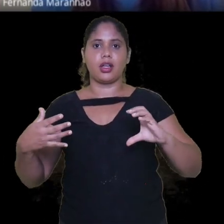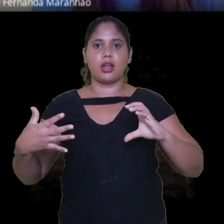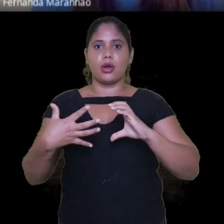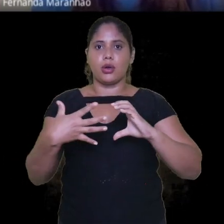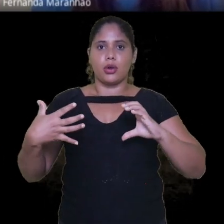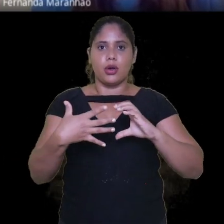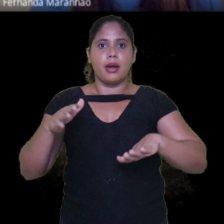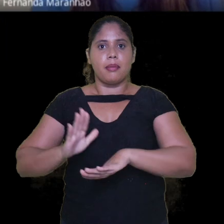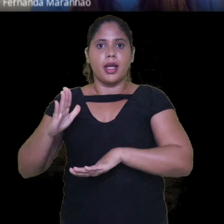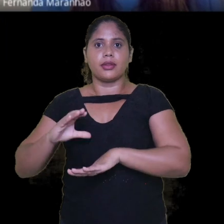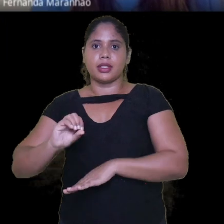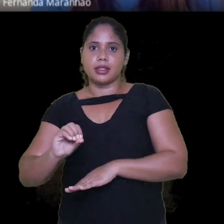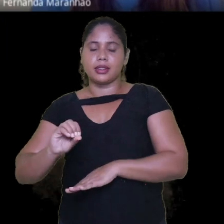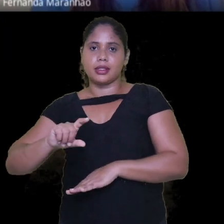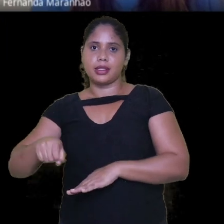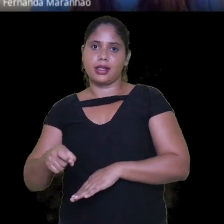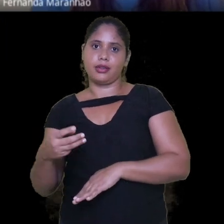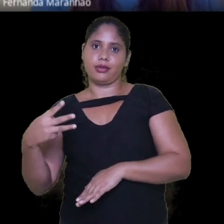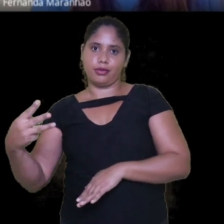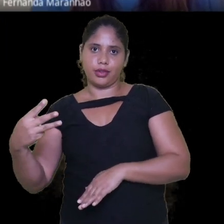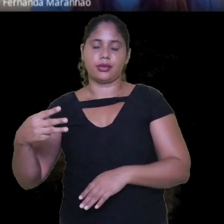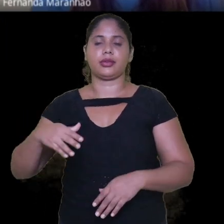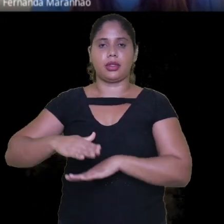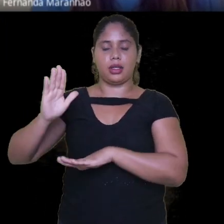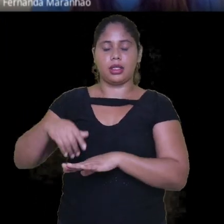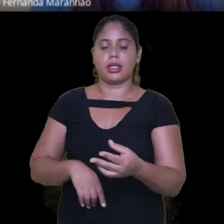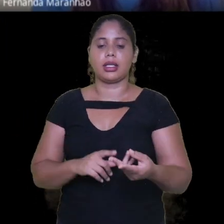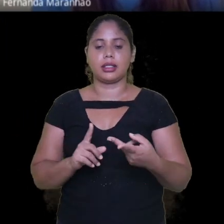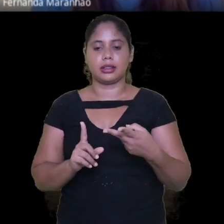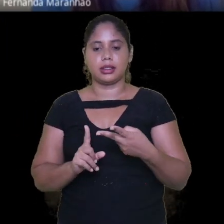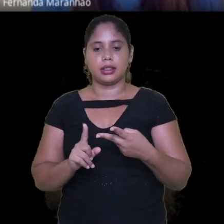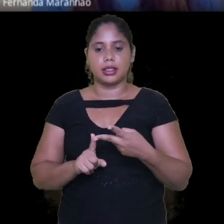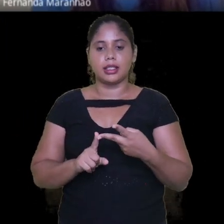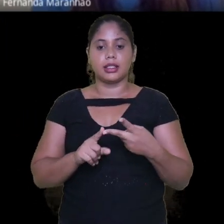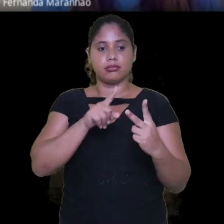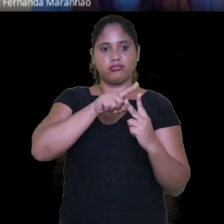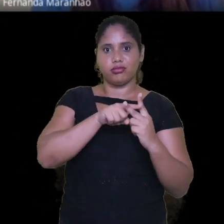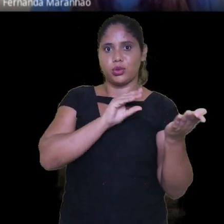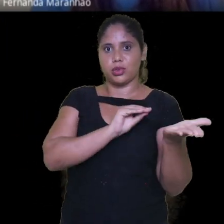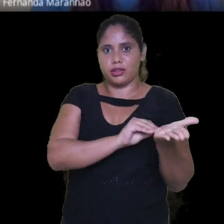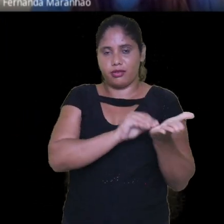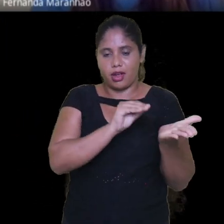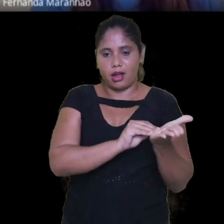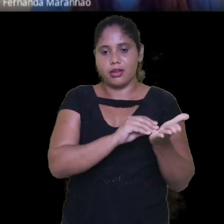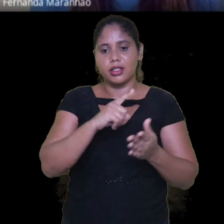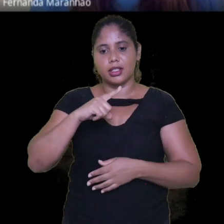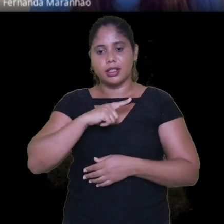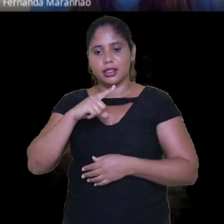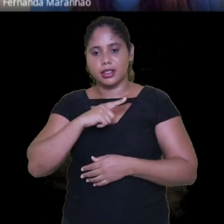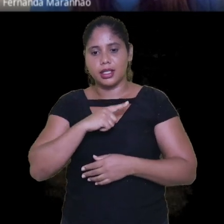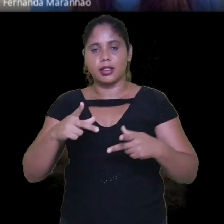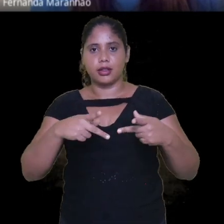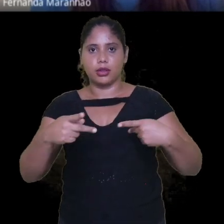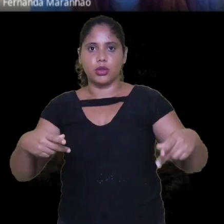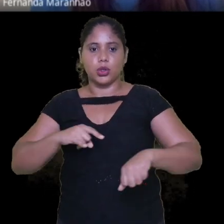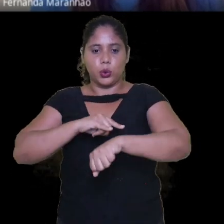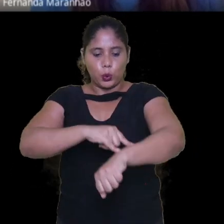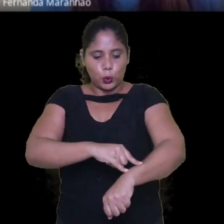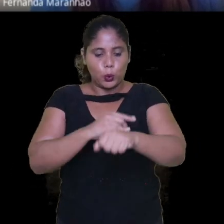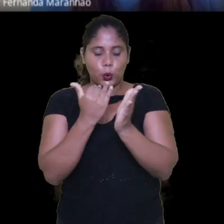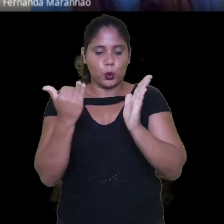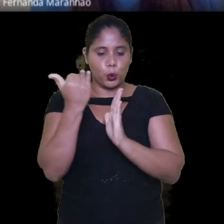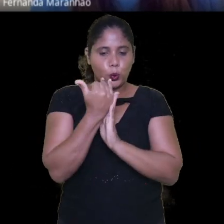laboratoriais estão colocadas à direita, são a trombocitopenia com plaqueta menor do que 100.000, aumento das enzimas hepáticas, TGO,